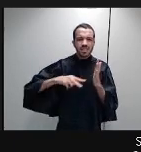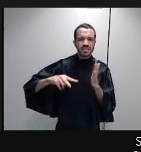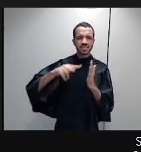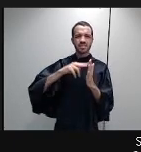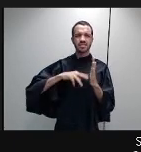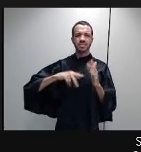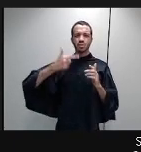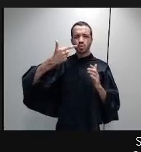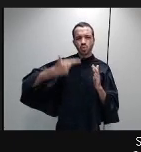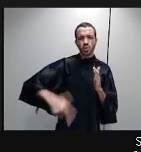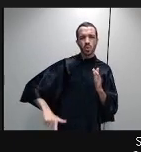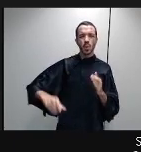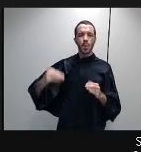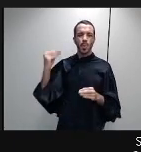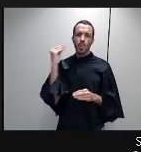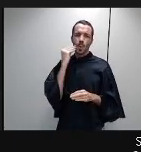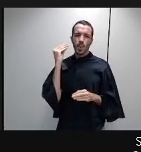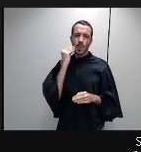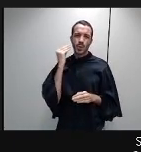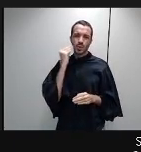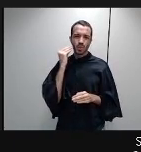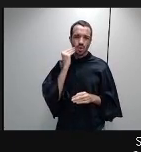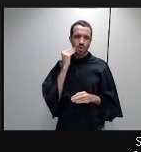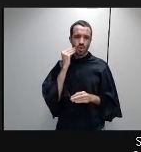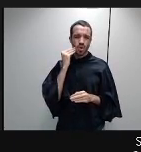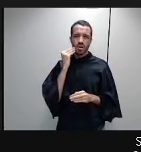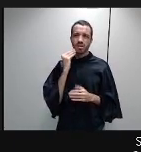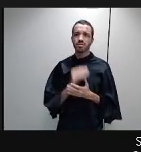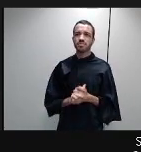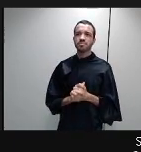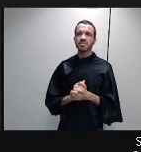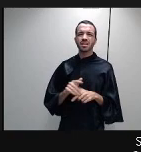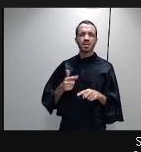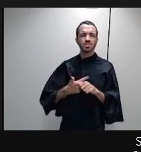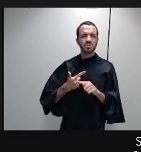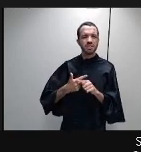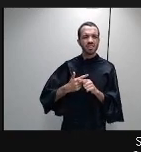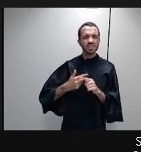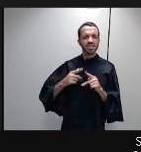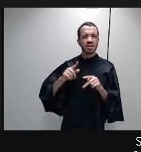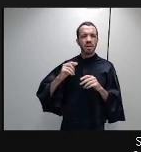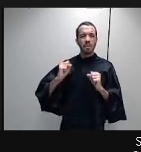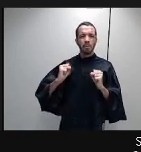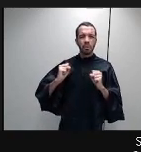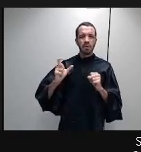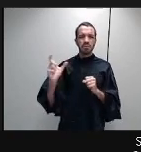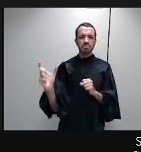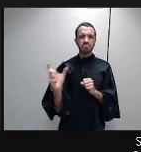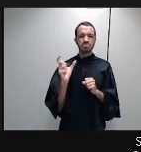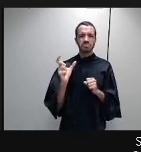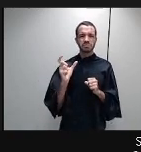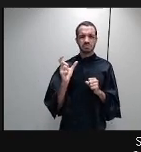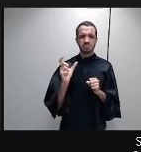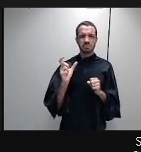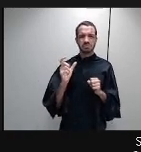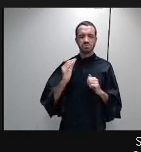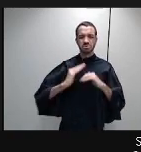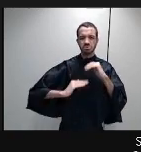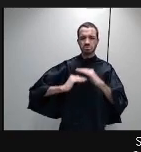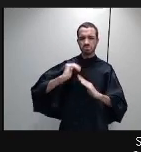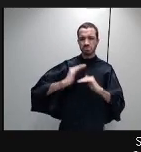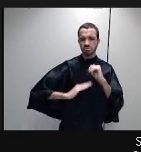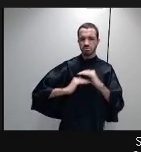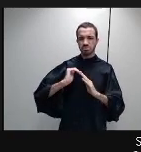por isso eu acho que esse de uma premissa errada enfim colegiado quando quando decidiu